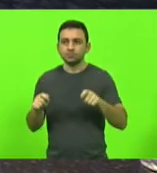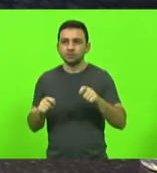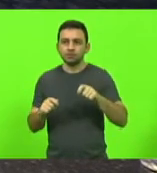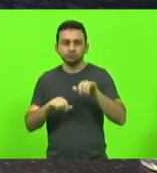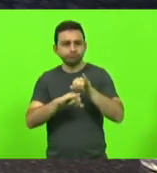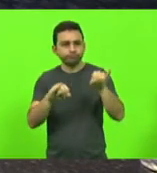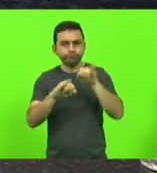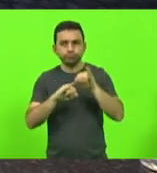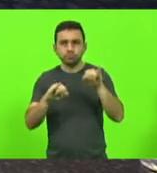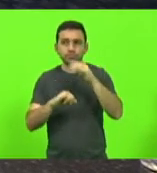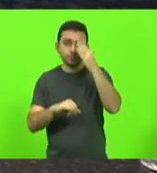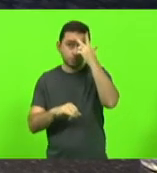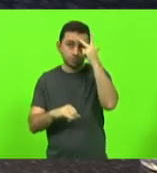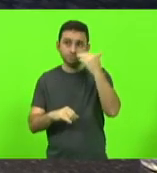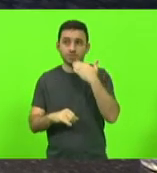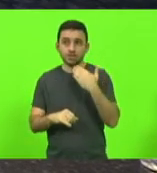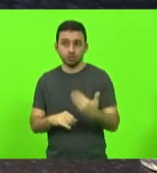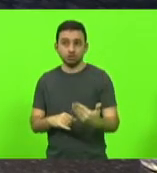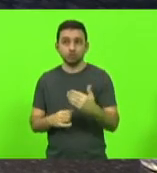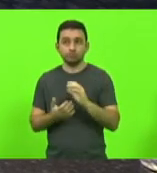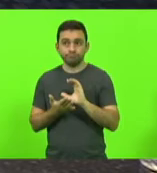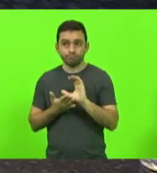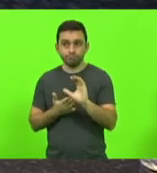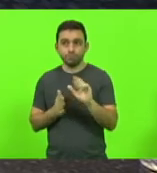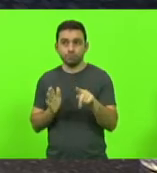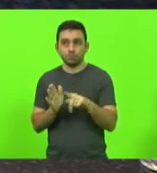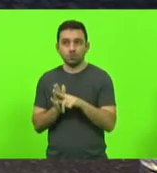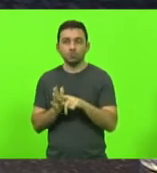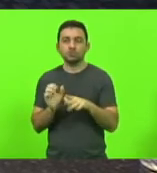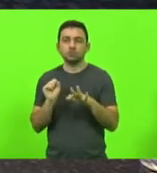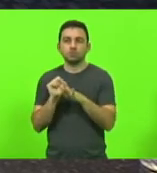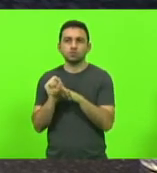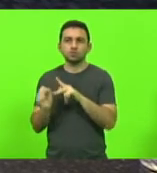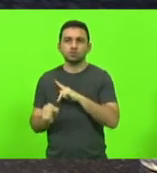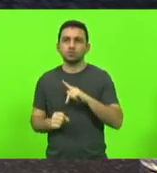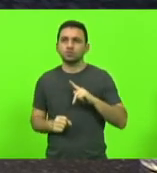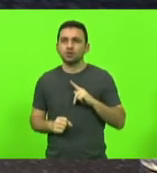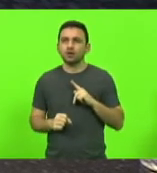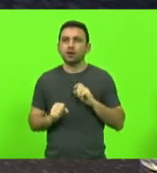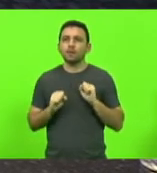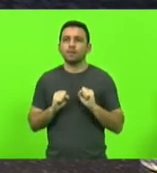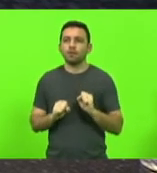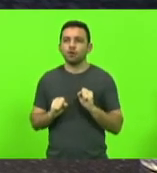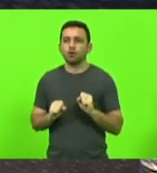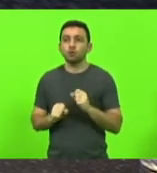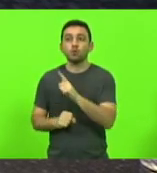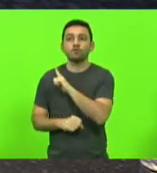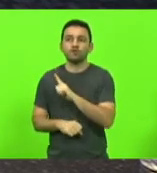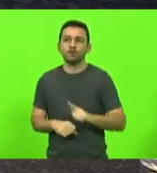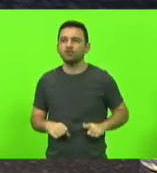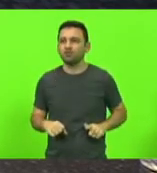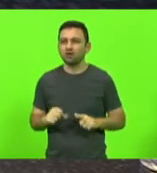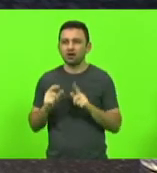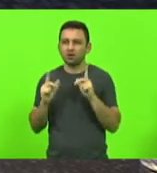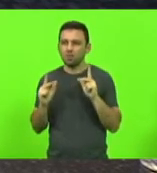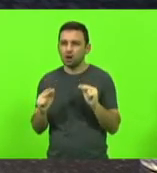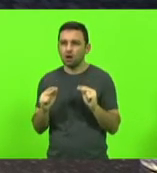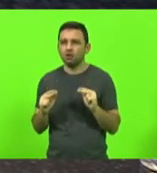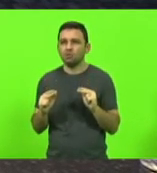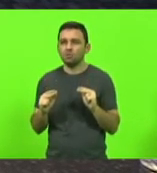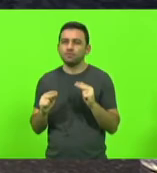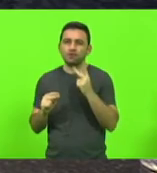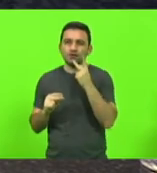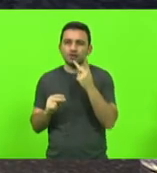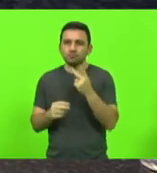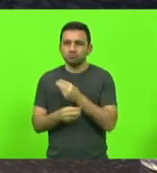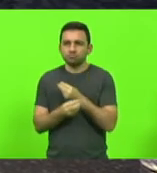vindo pedir essas emendas parlamentares destinadas à segurança pública, para não ter aquele truque de mandrake que o governador fez aí na última distribuição de